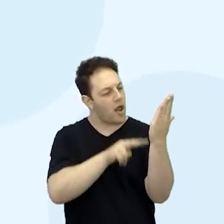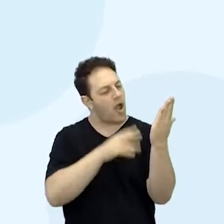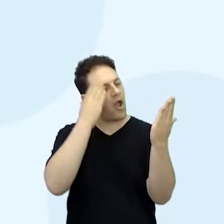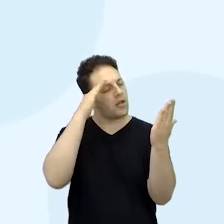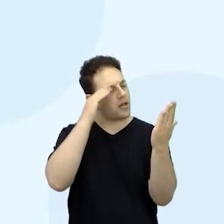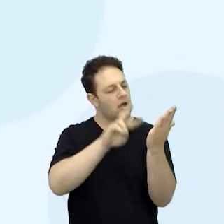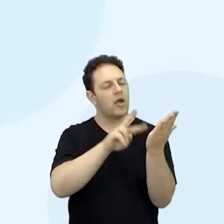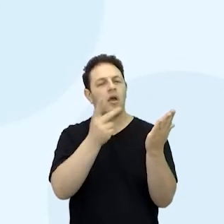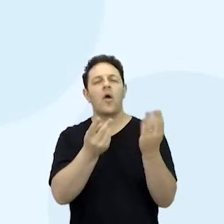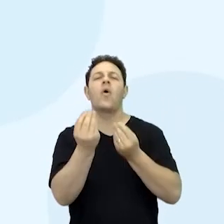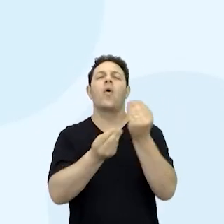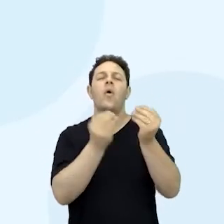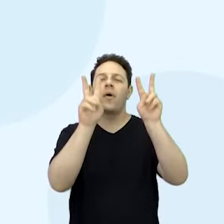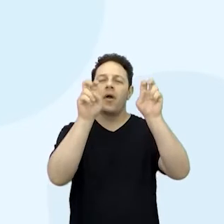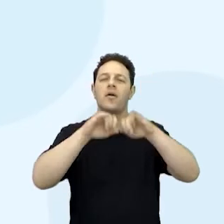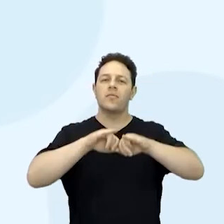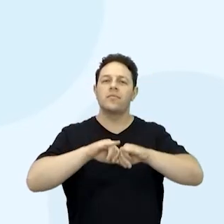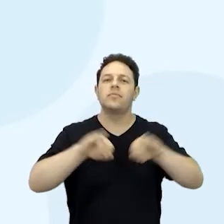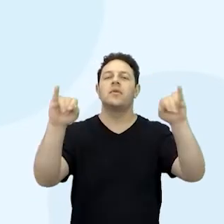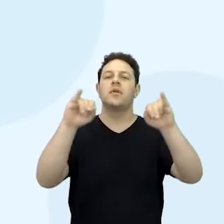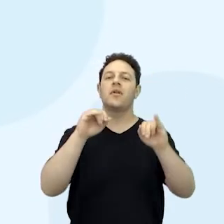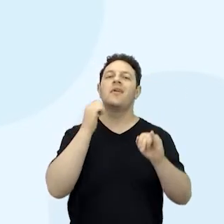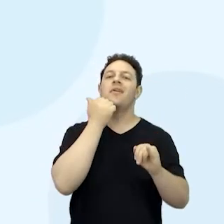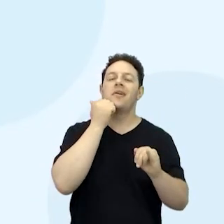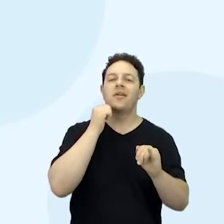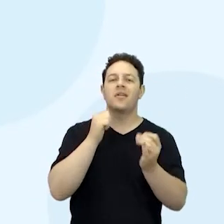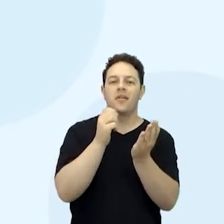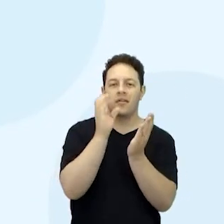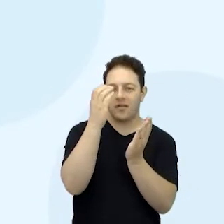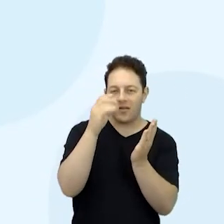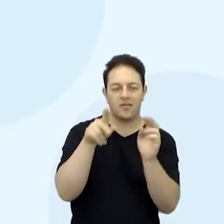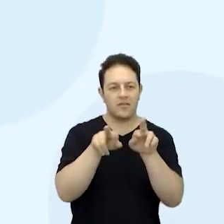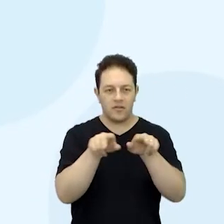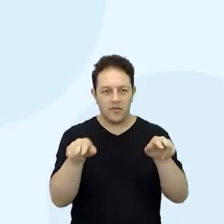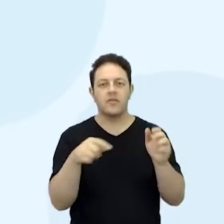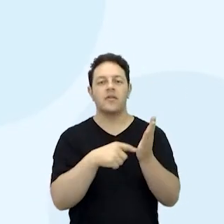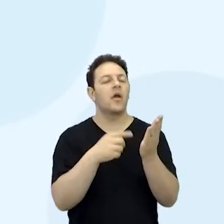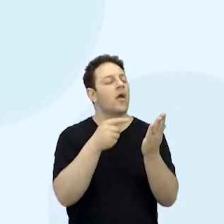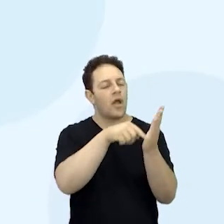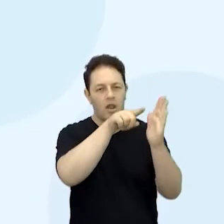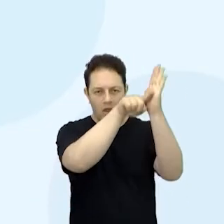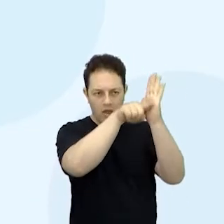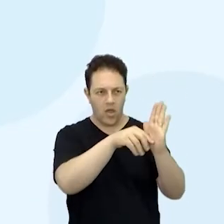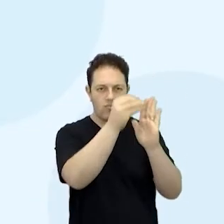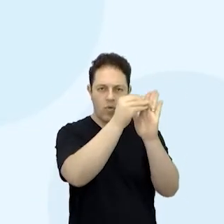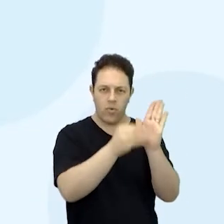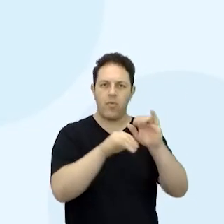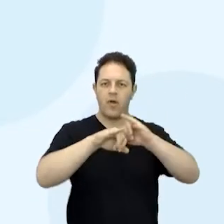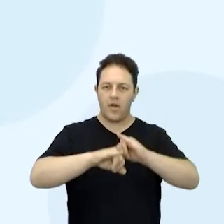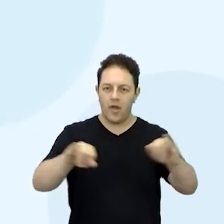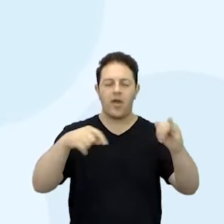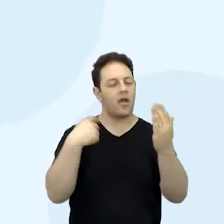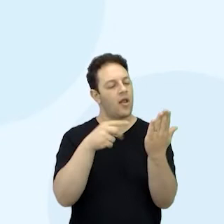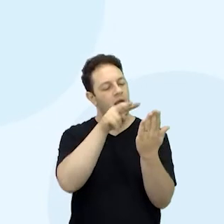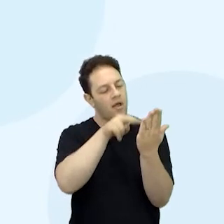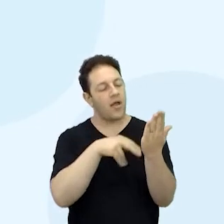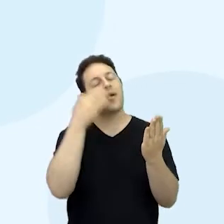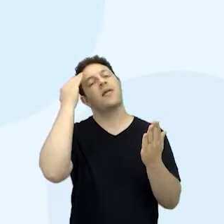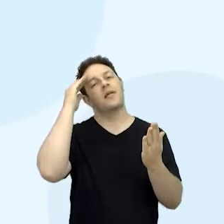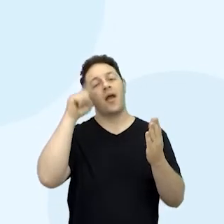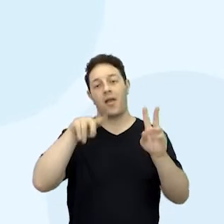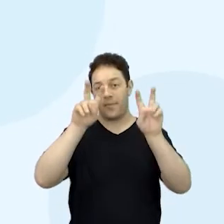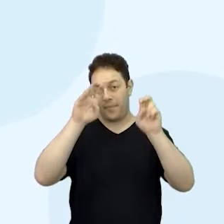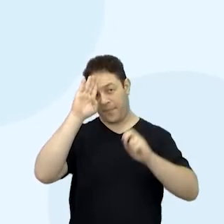Científica então também aí tem tudo a ver com a questão da investigação científica que é o eixo estruturante